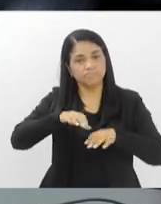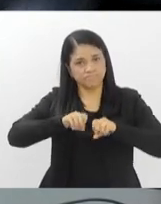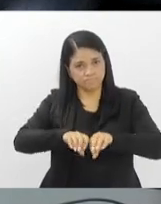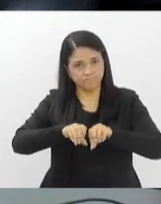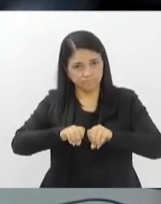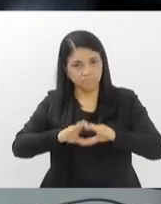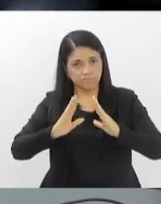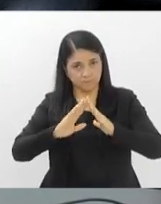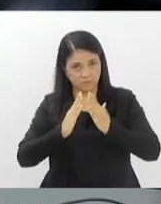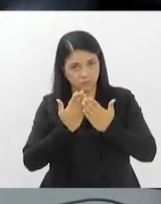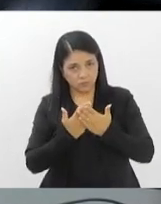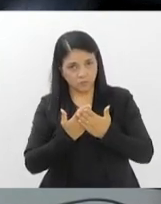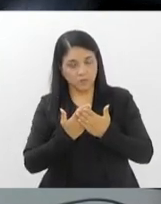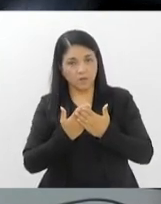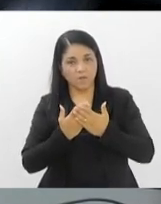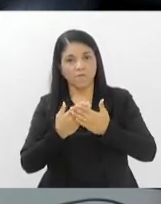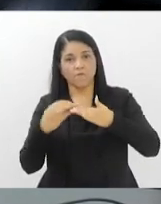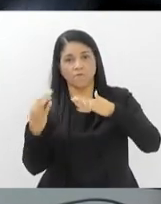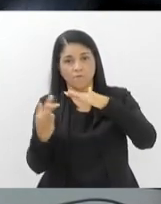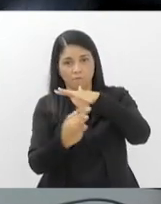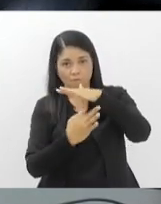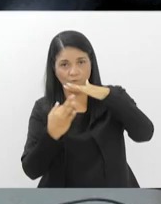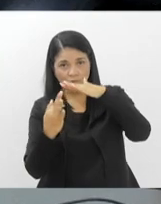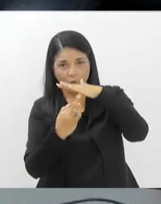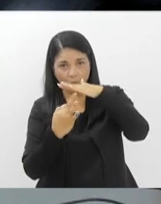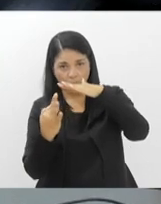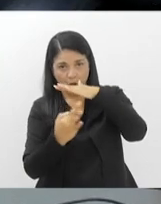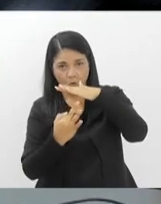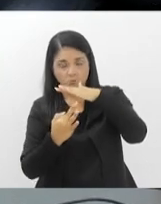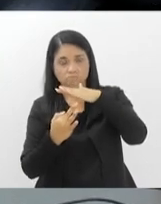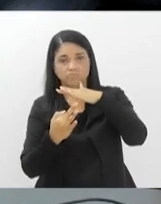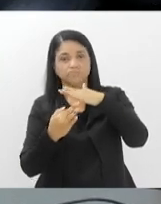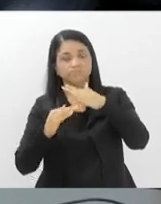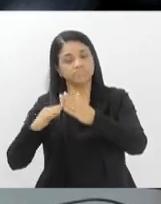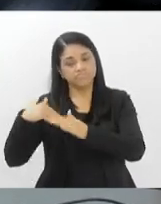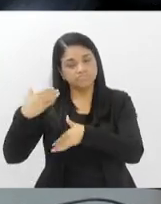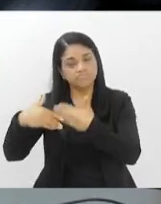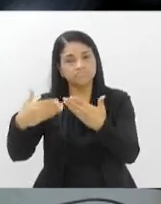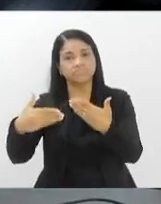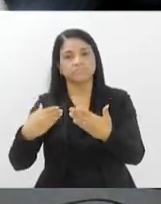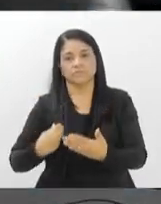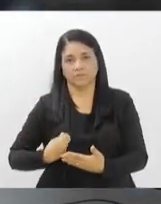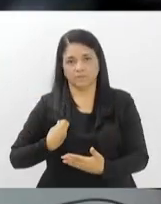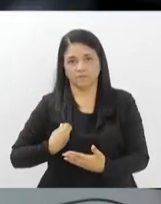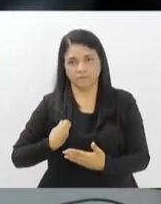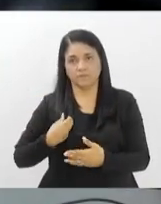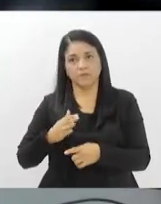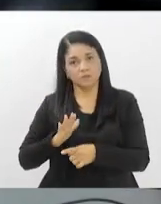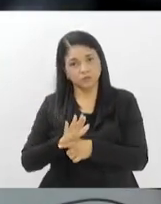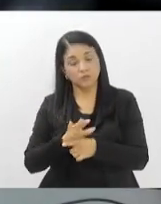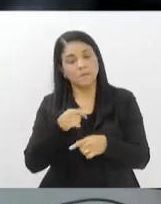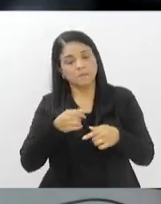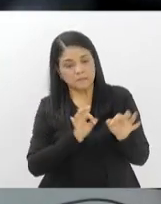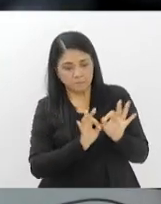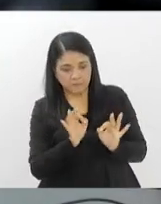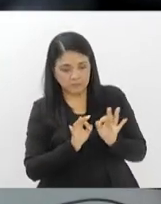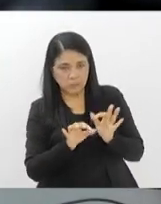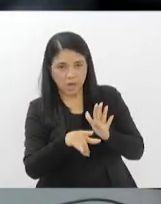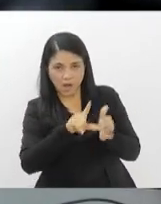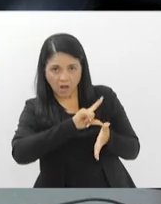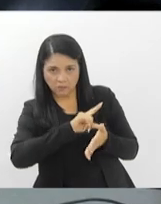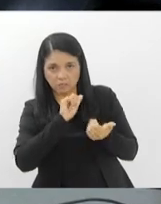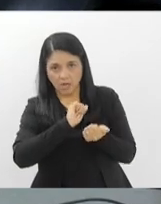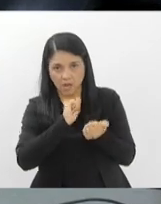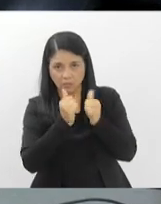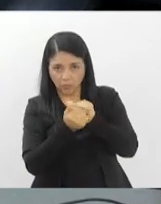da educação formal, contribui com o seu processo formativo de vida. Obviamente, isso tem que ser planejado, tem que ser adequado, e isso não